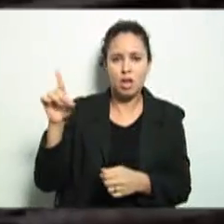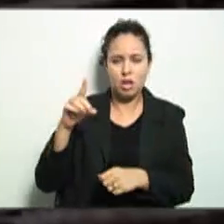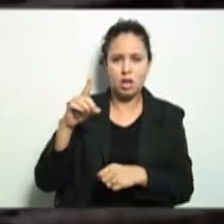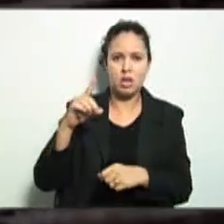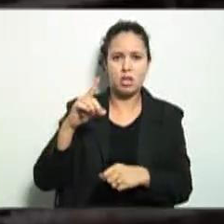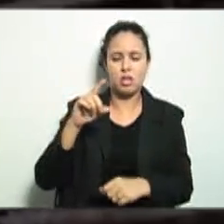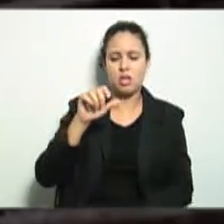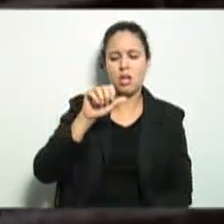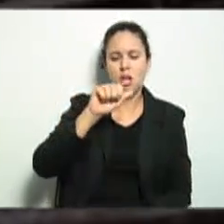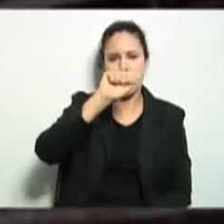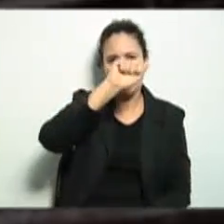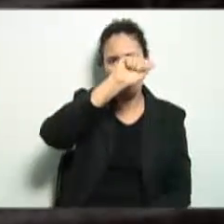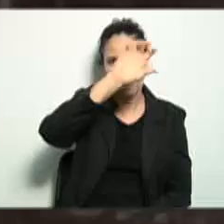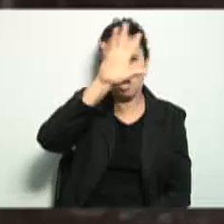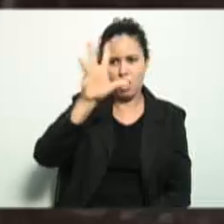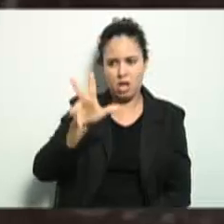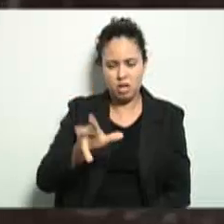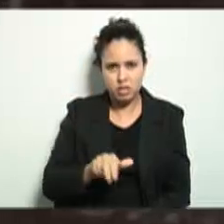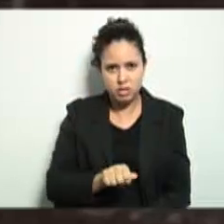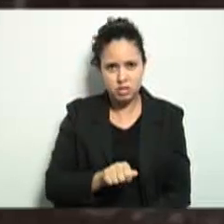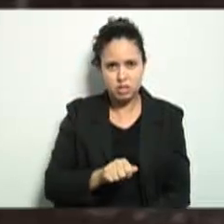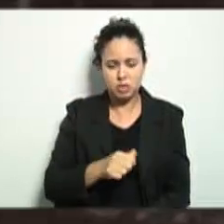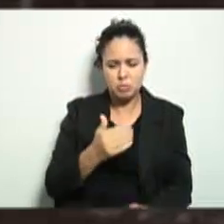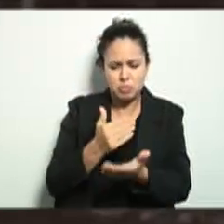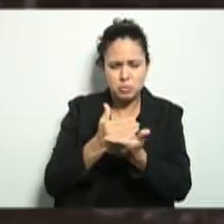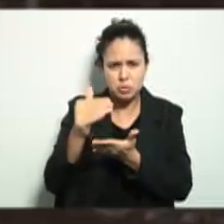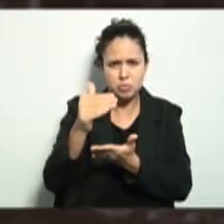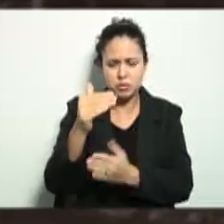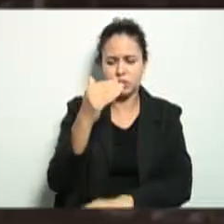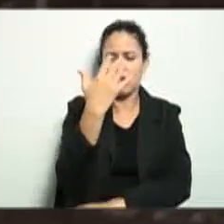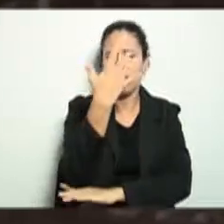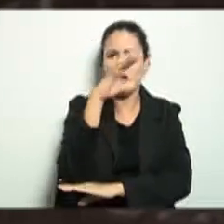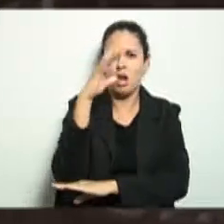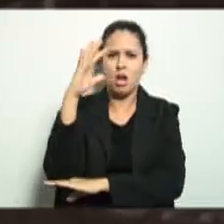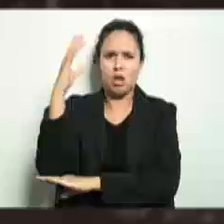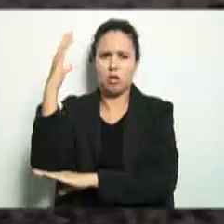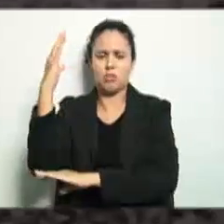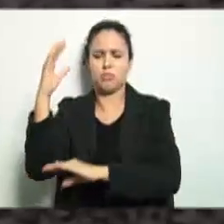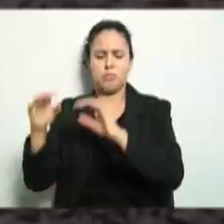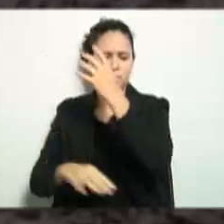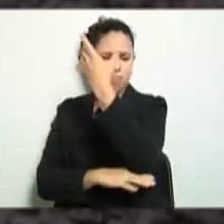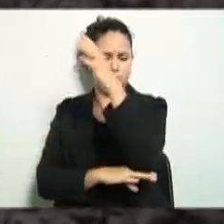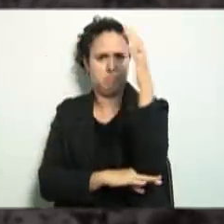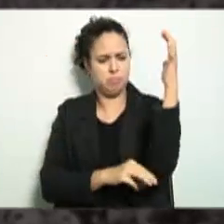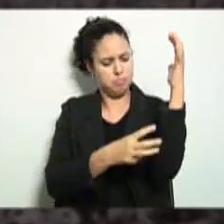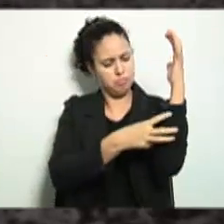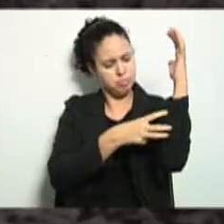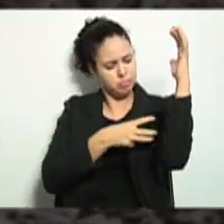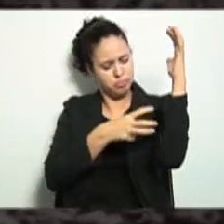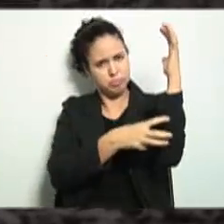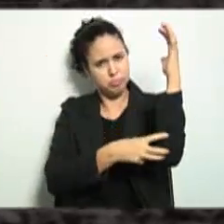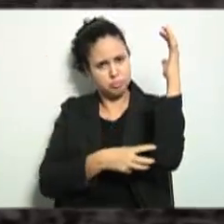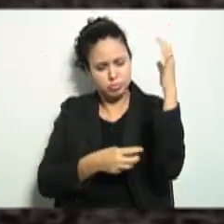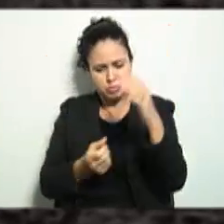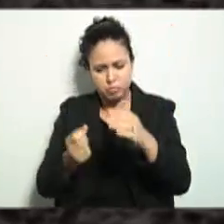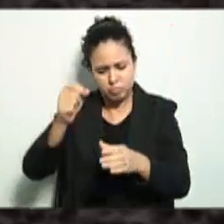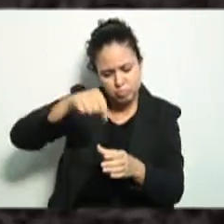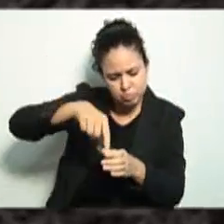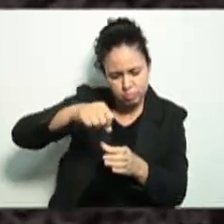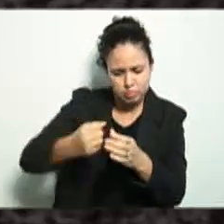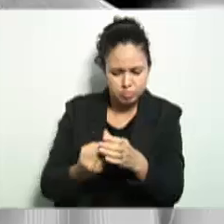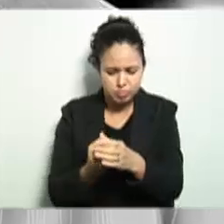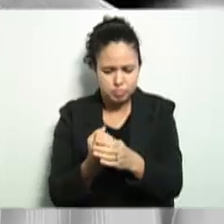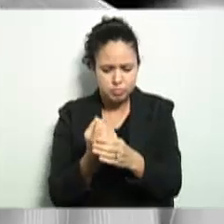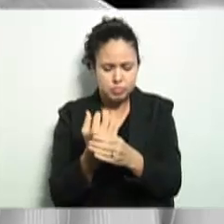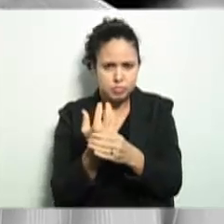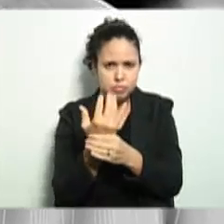o suficiente para 37 anos depois do plantio arruinar a economia da Amazônia brasileira. Foi